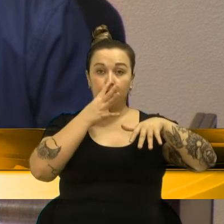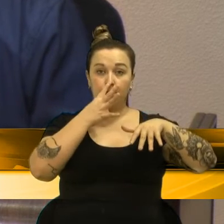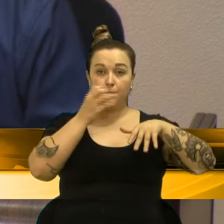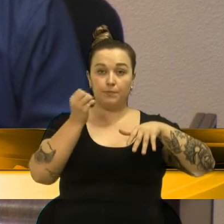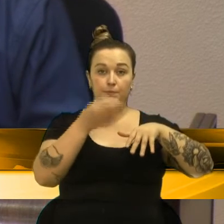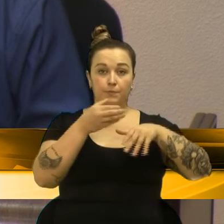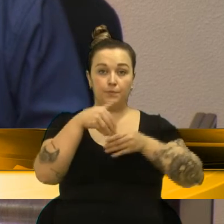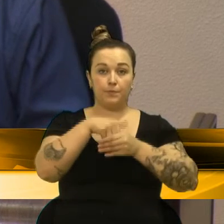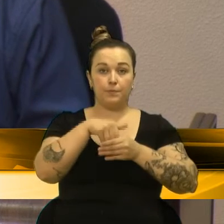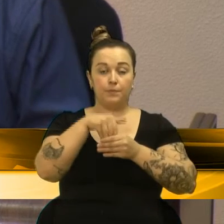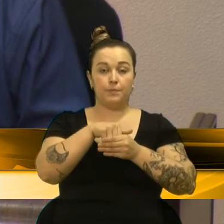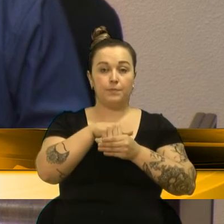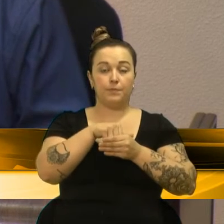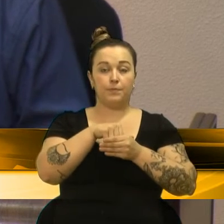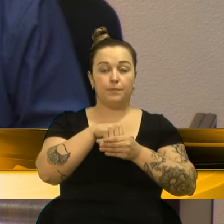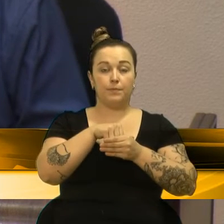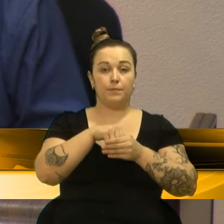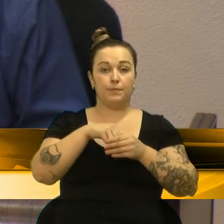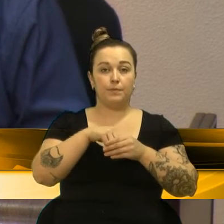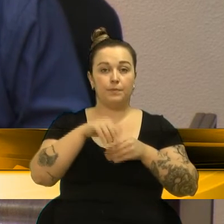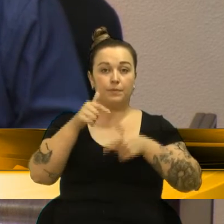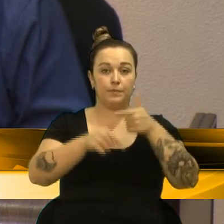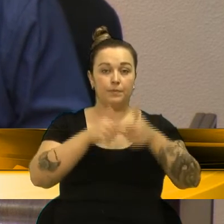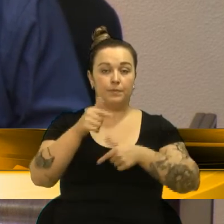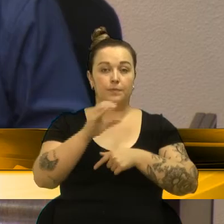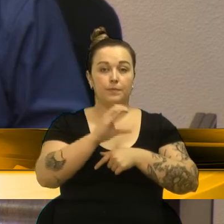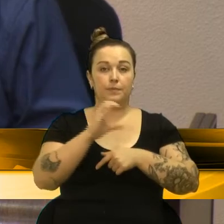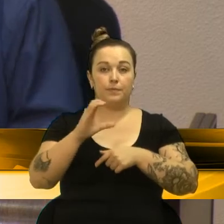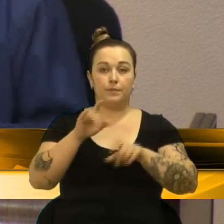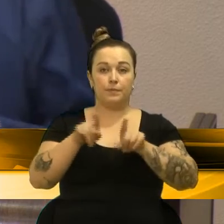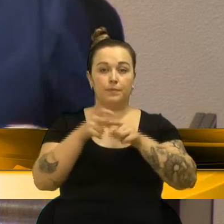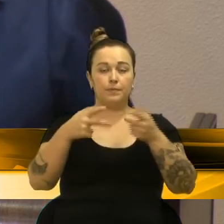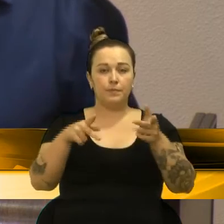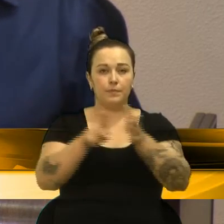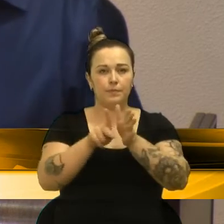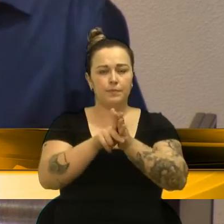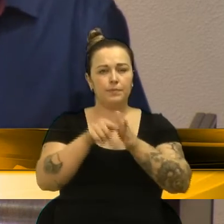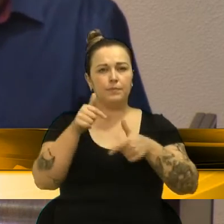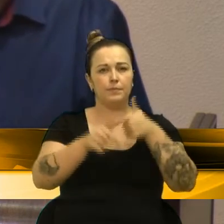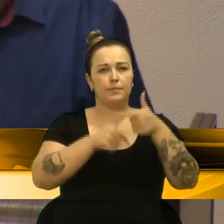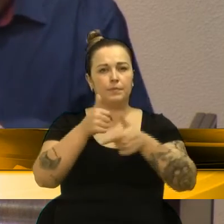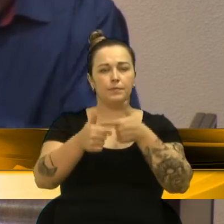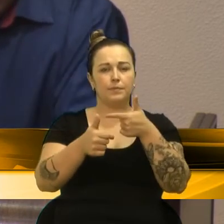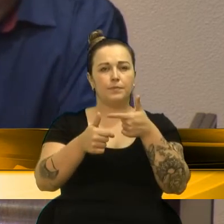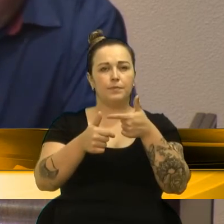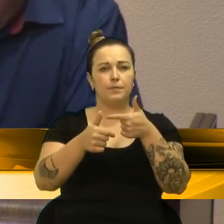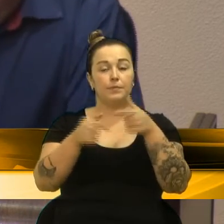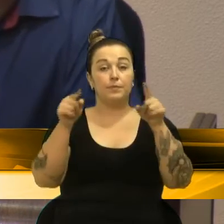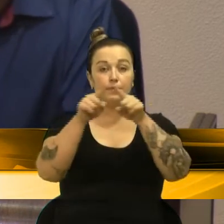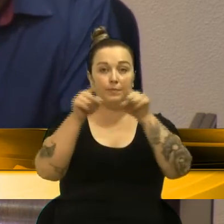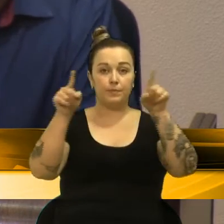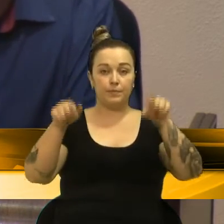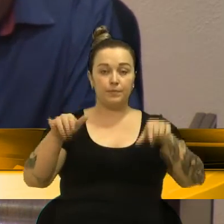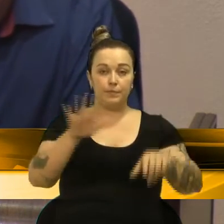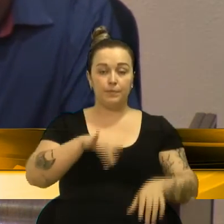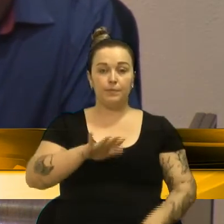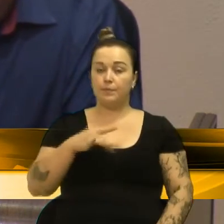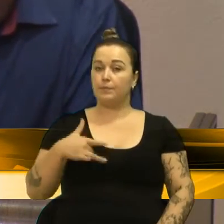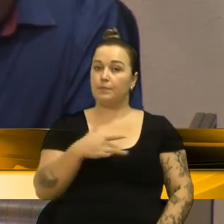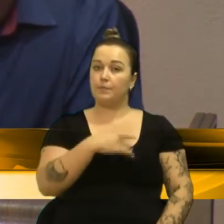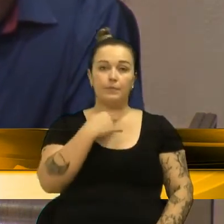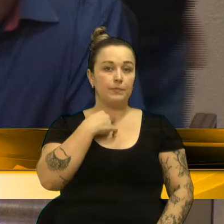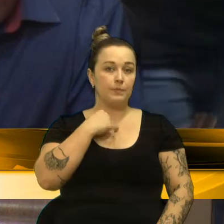com cargo de direção ou de confiança na gestão do SUS, prestadores de serviços de saúde, não poderão ser representantes